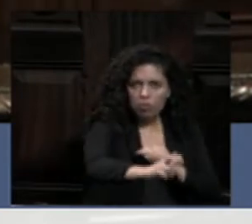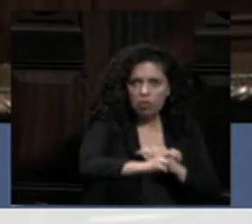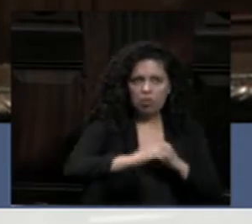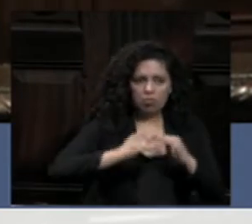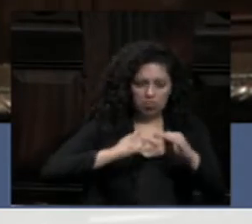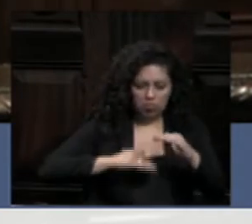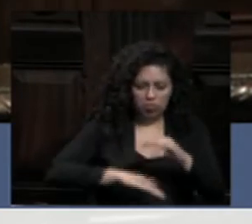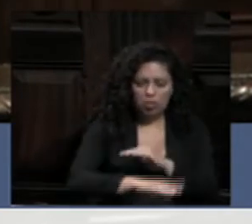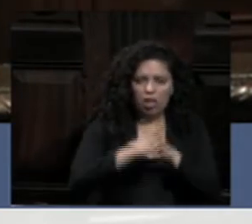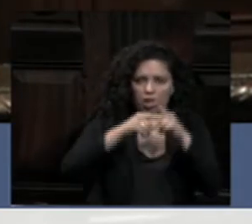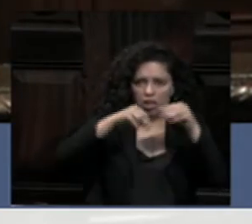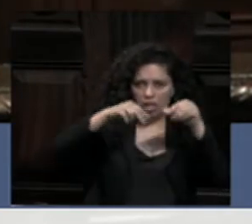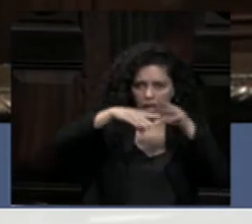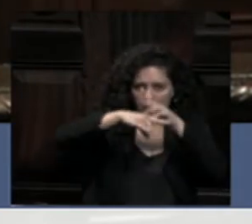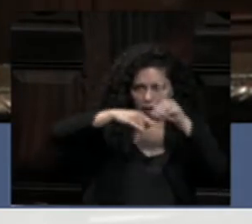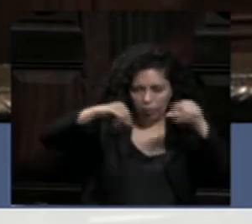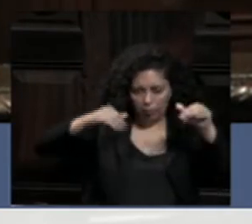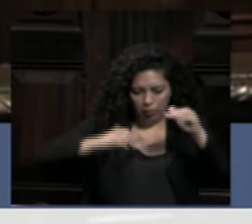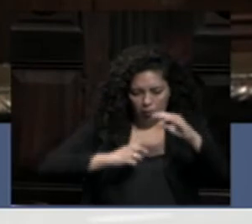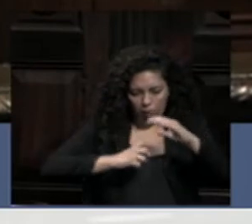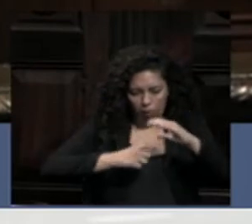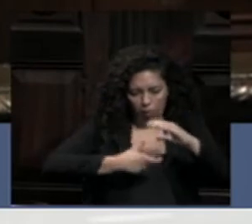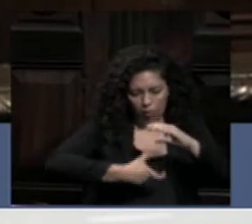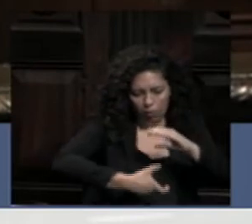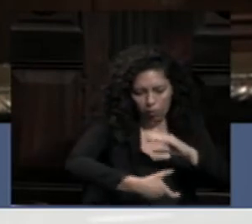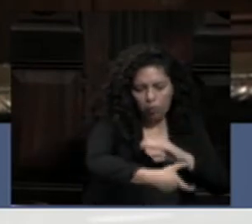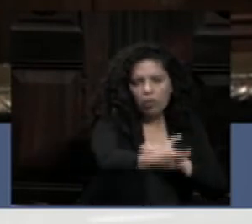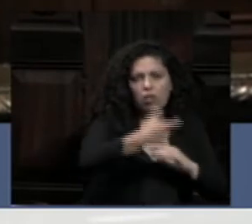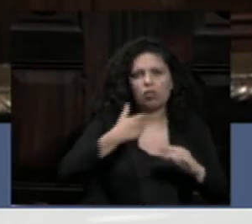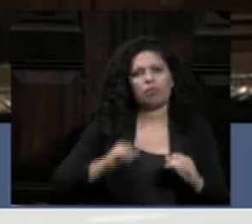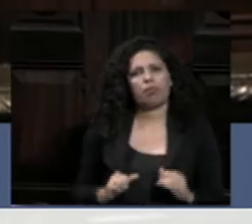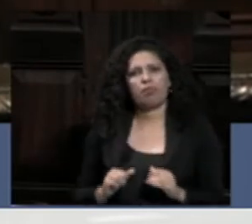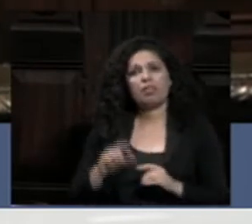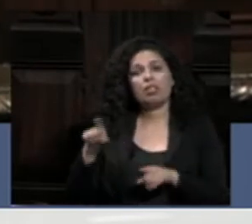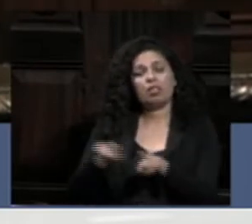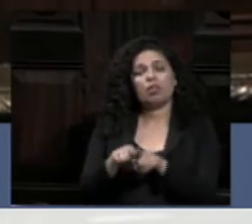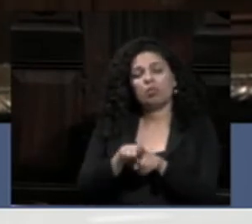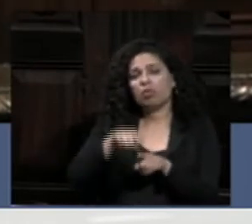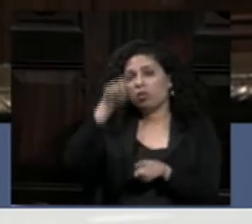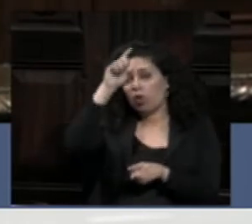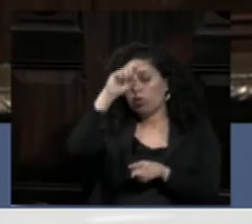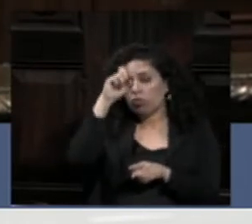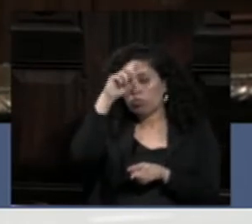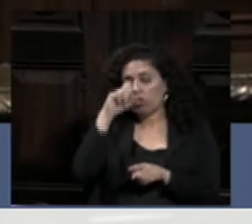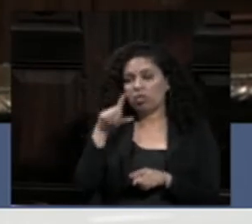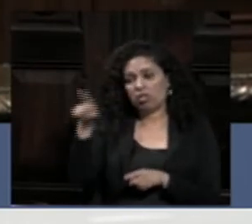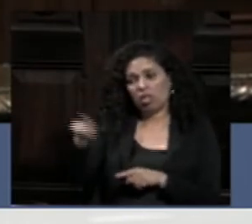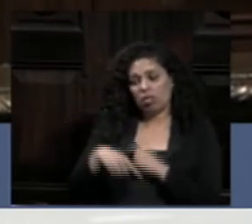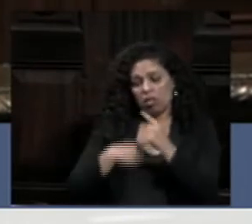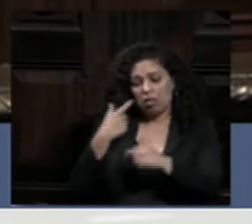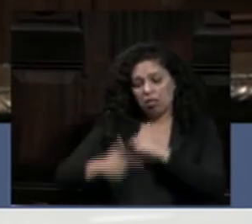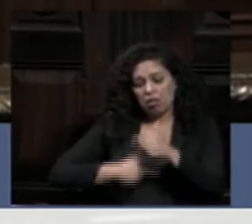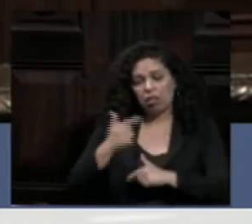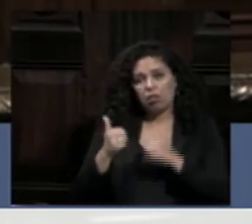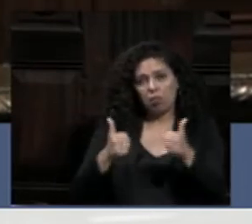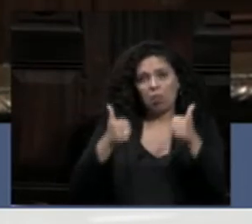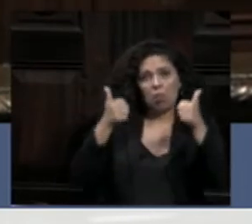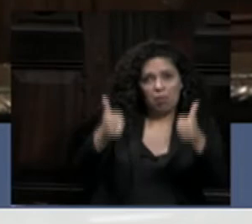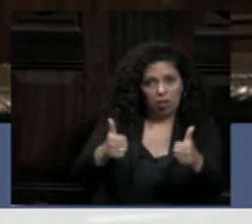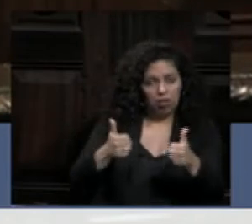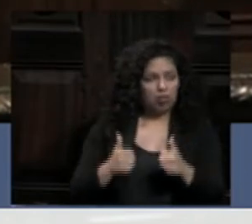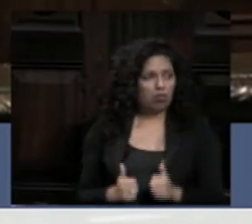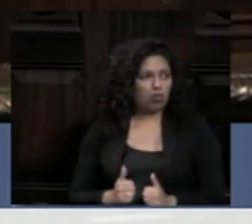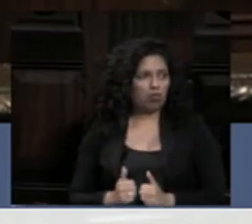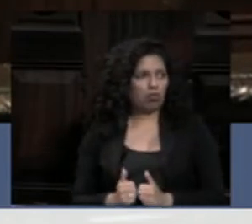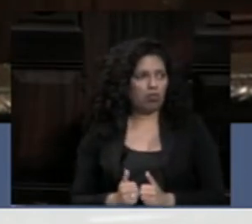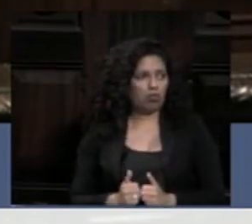Hospital Municipal de Cambuci e pasme, meu hospital que funciona, onde a gente vê as pessoas sorrindo. É raro